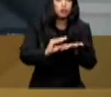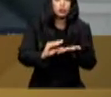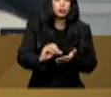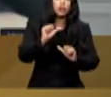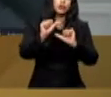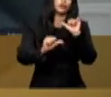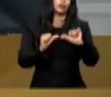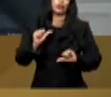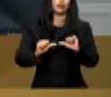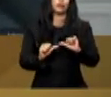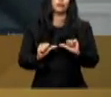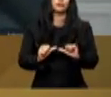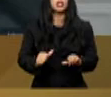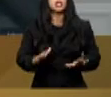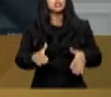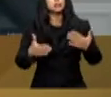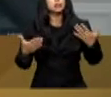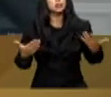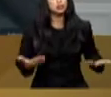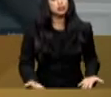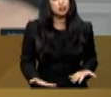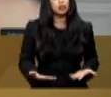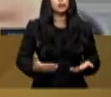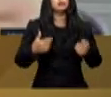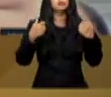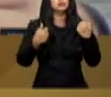absolutamente prescindível,